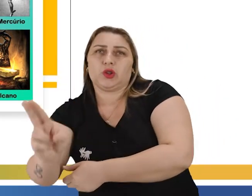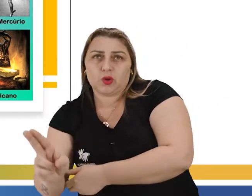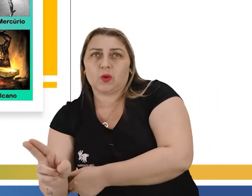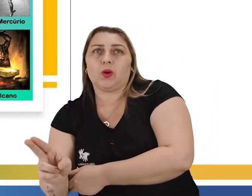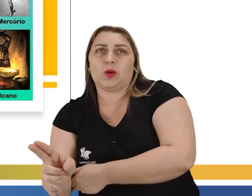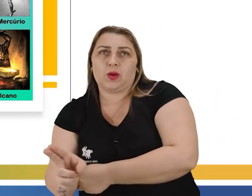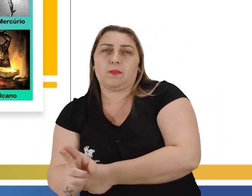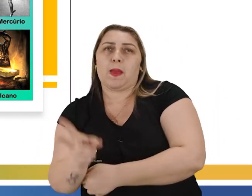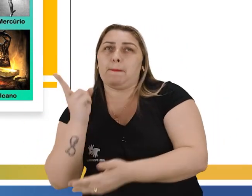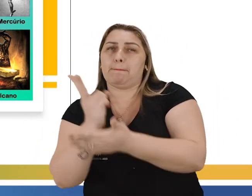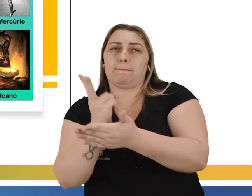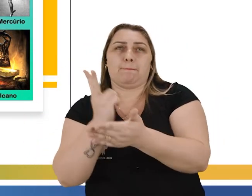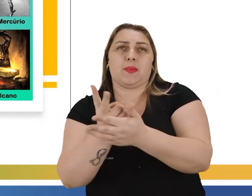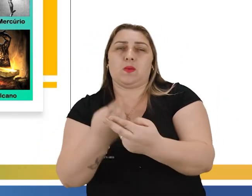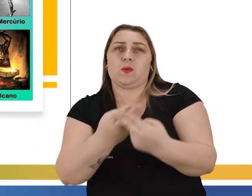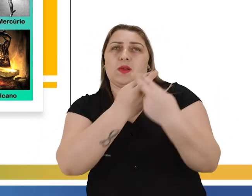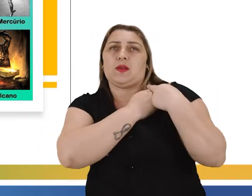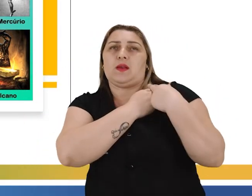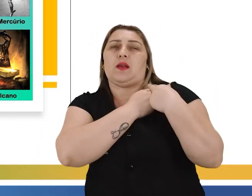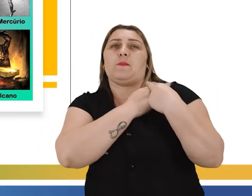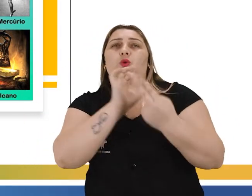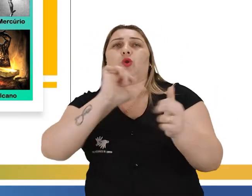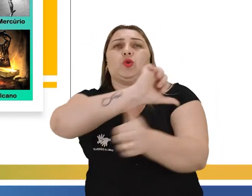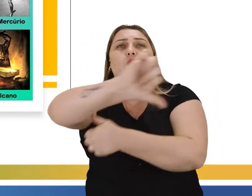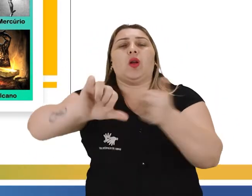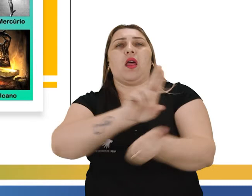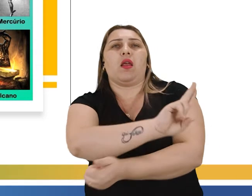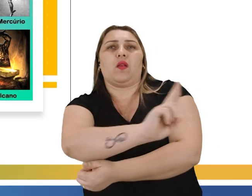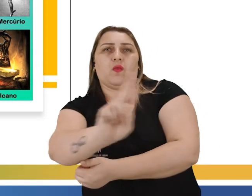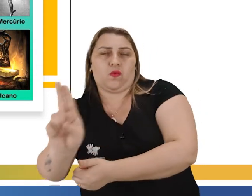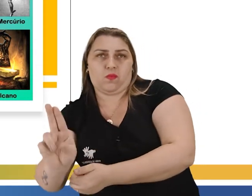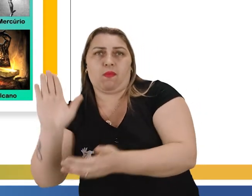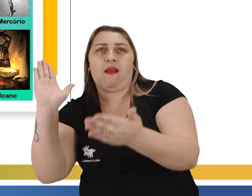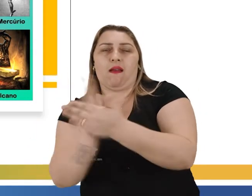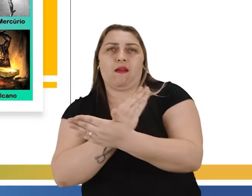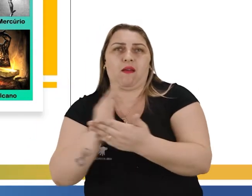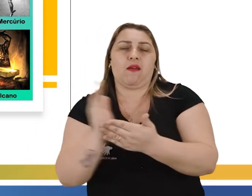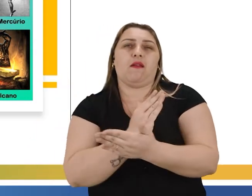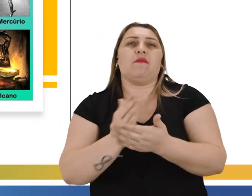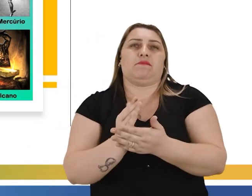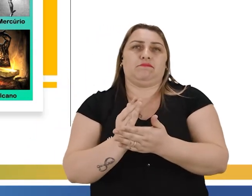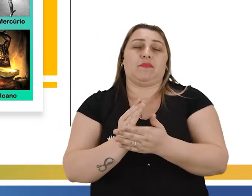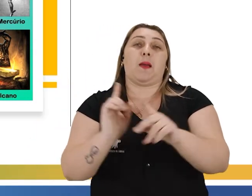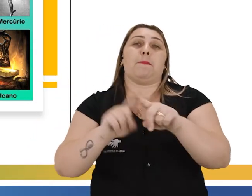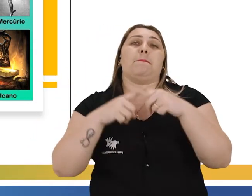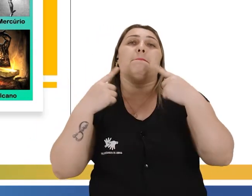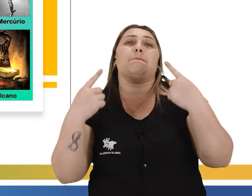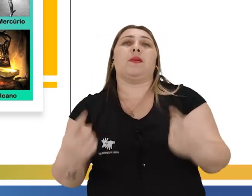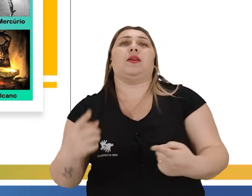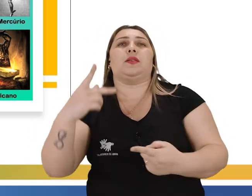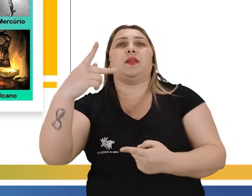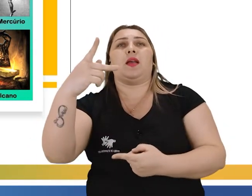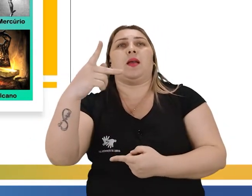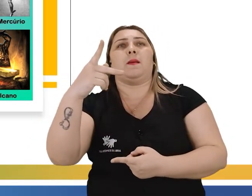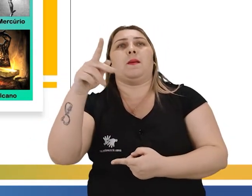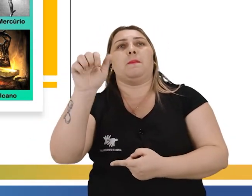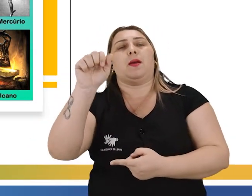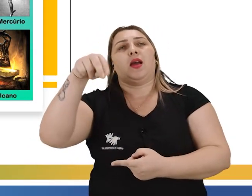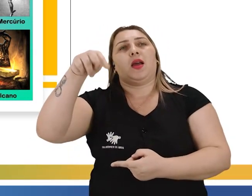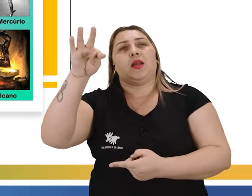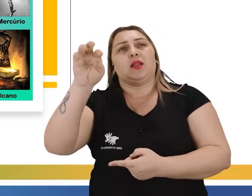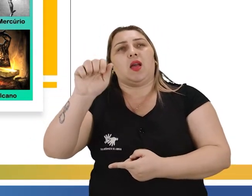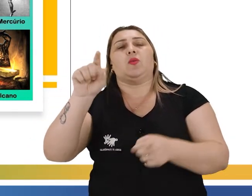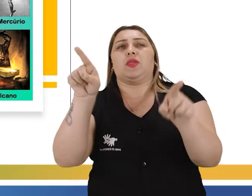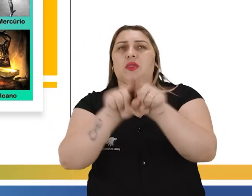ali as mesmas funções ou também mudaram, né, algumas das funções. Mas o panteão, eles são também